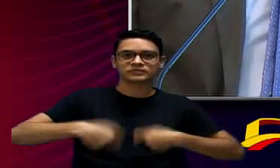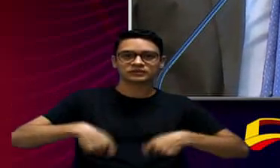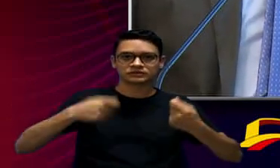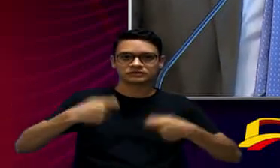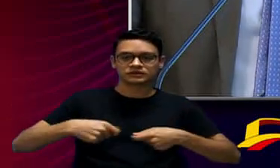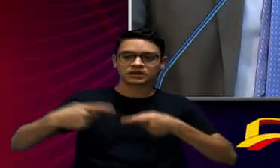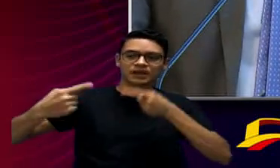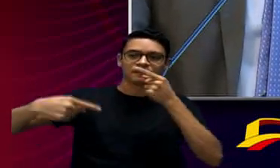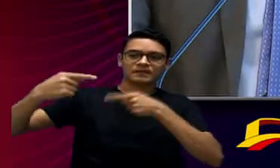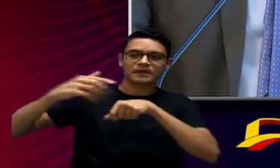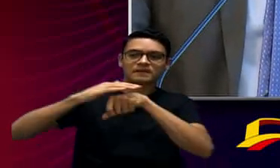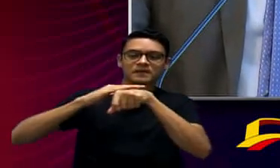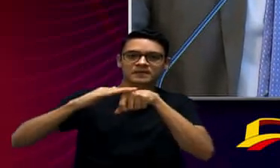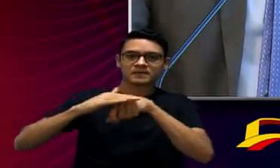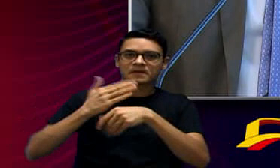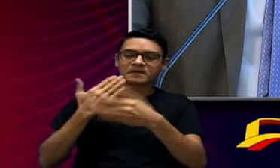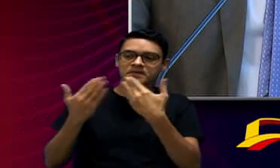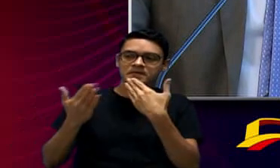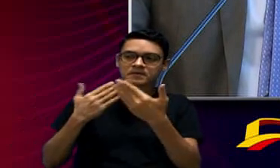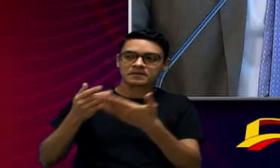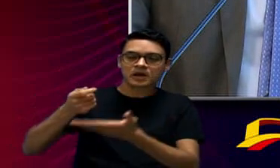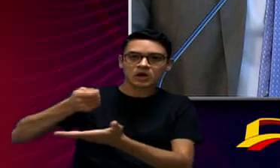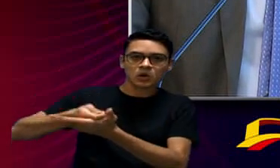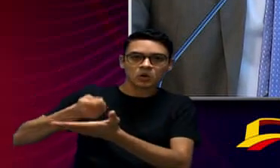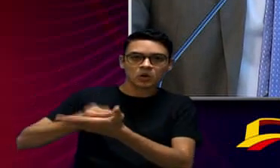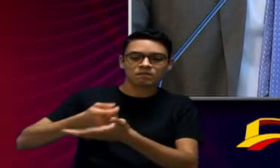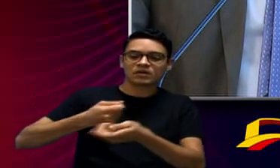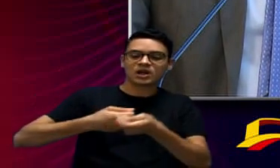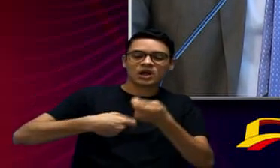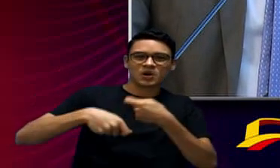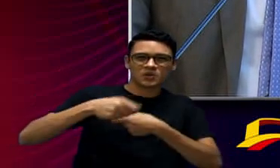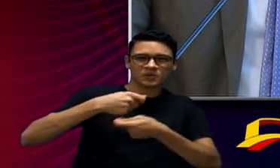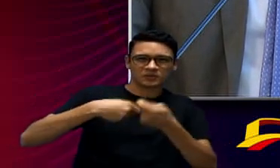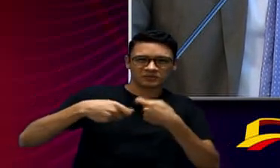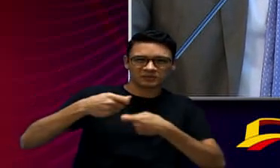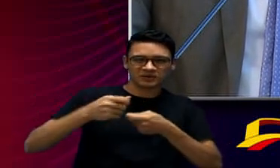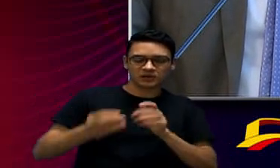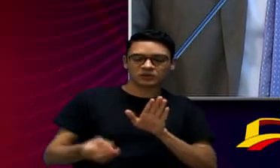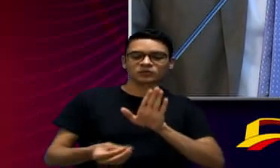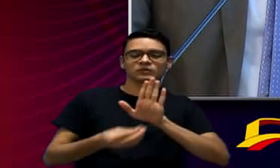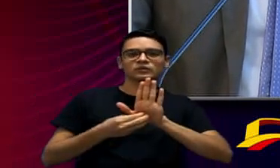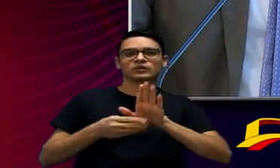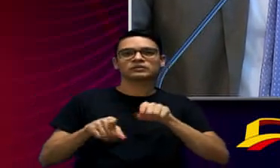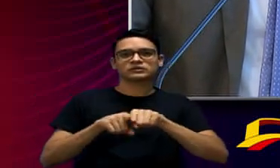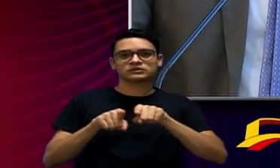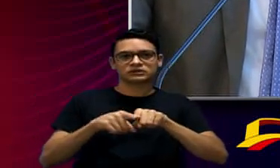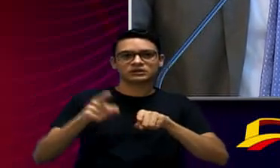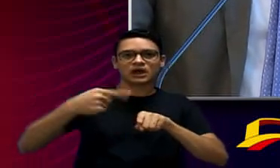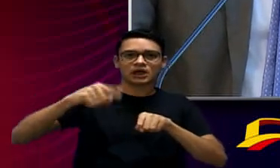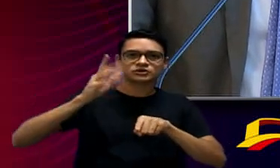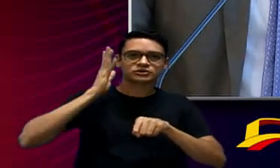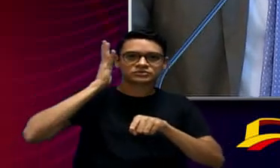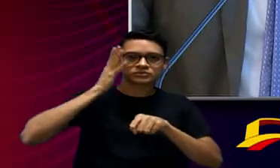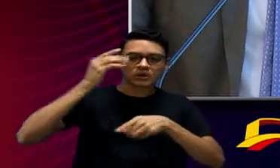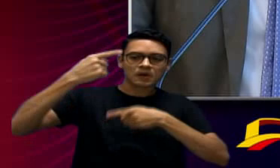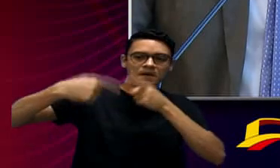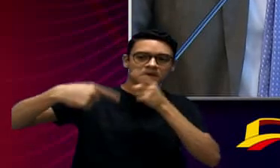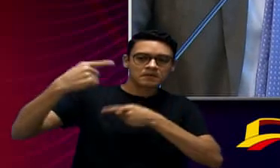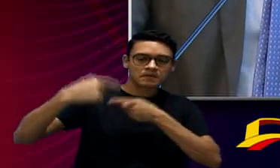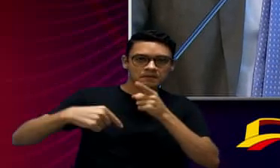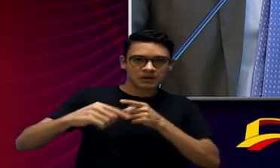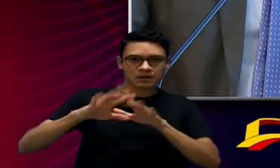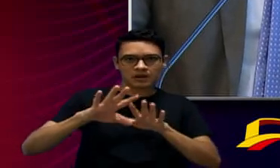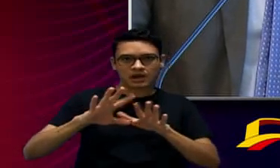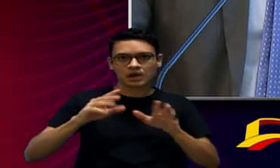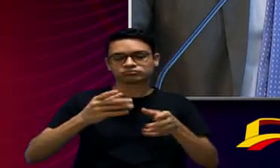discussão e até cobrar no orçamento. Nós estamos aqui para fazer essa discussão em conjunto. Cobrança que no orçamento